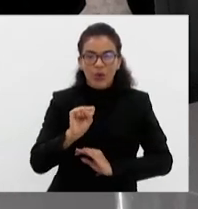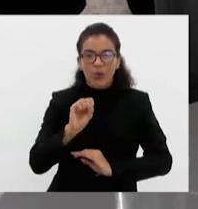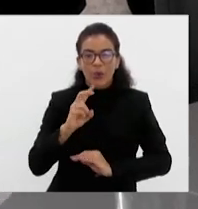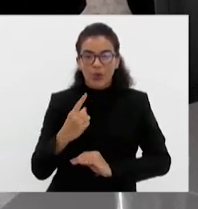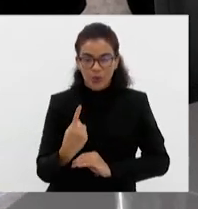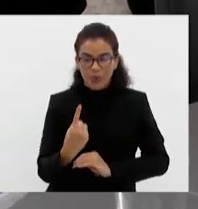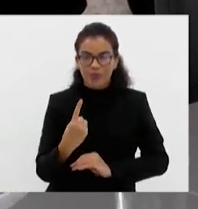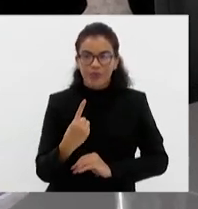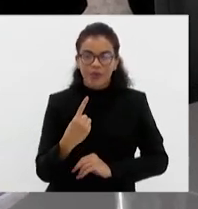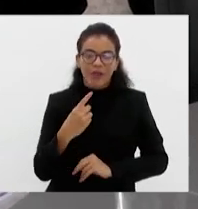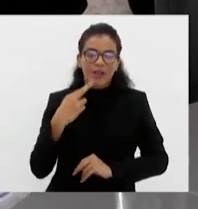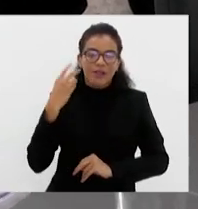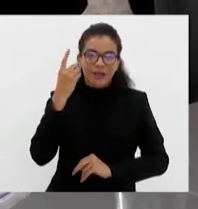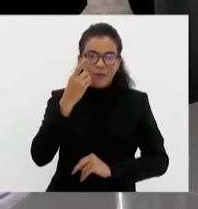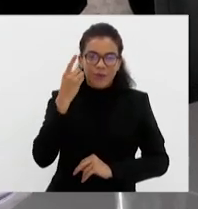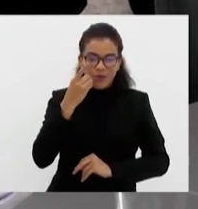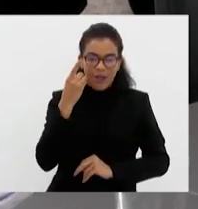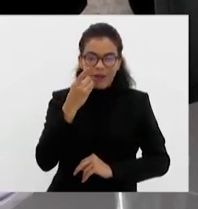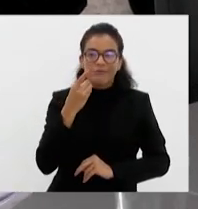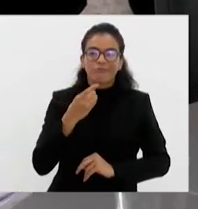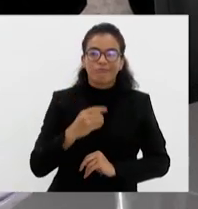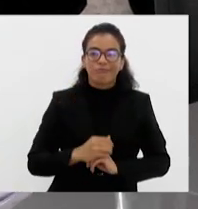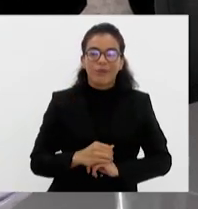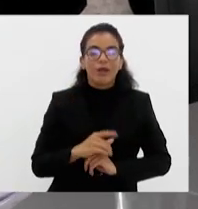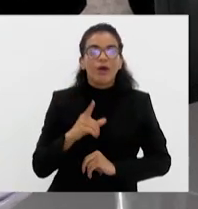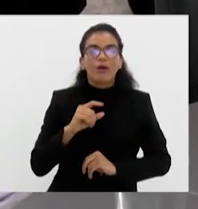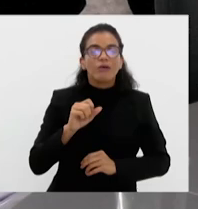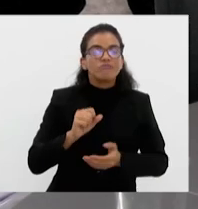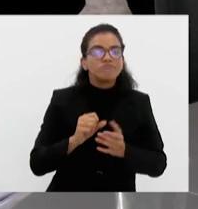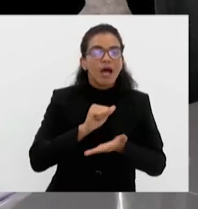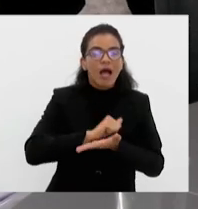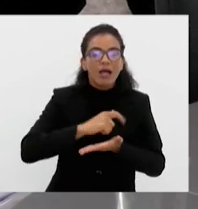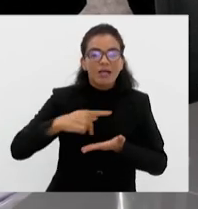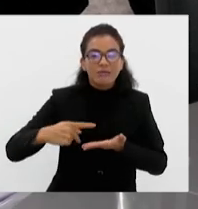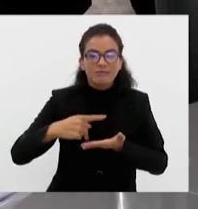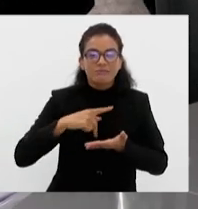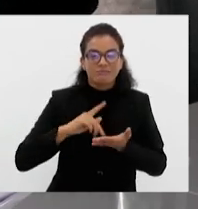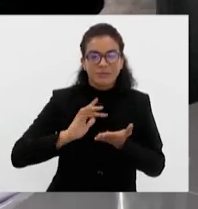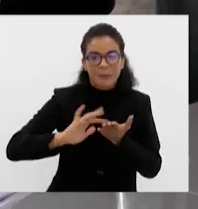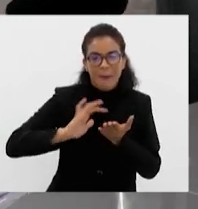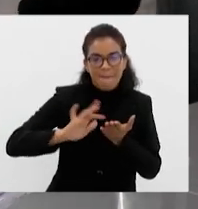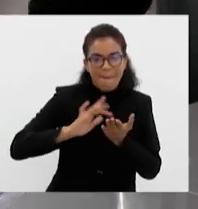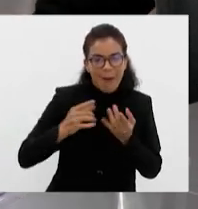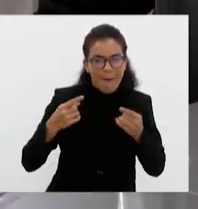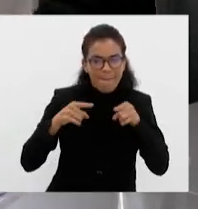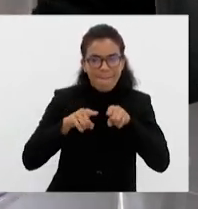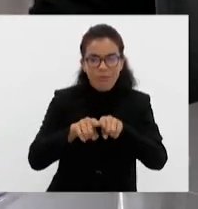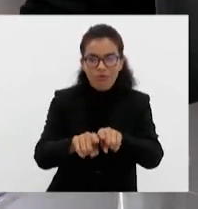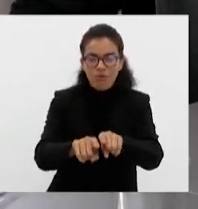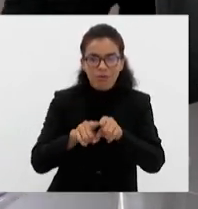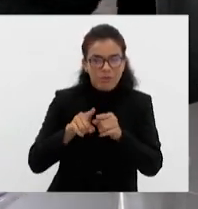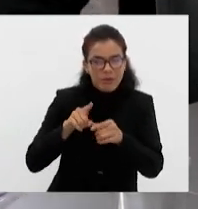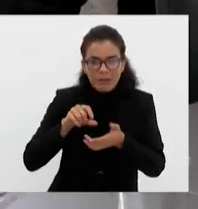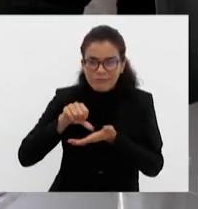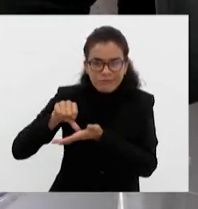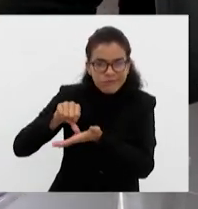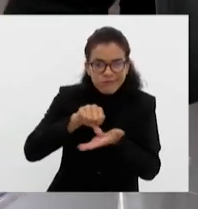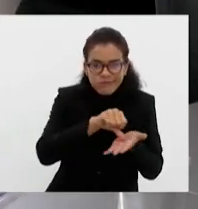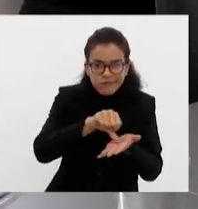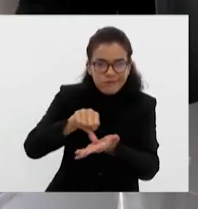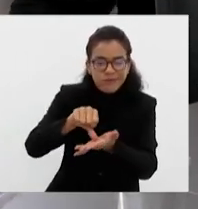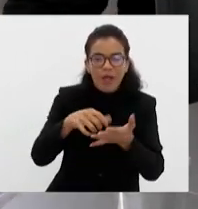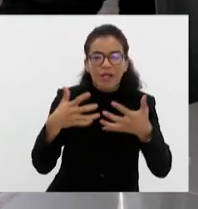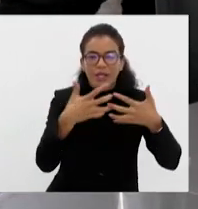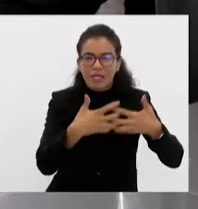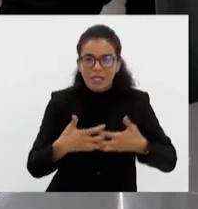de autoria do deputado Rosenberg Reis, que determina a implantação do aplicativo para dispositivos móveis em tempo real para rastreamento das